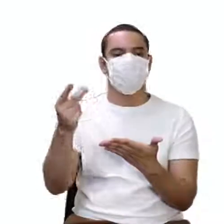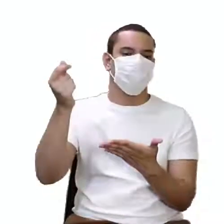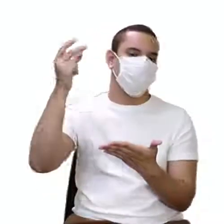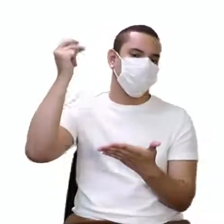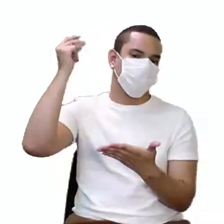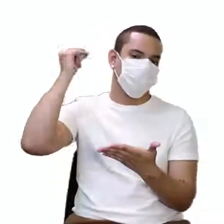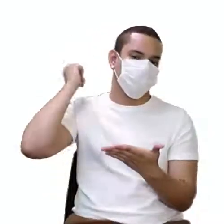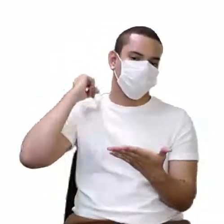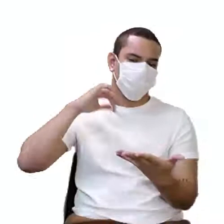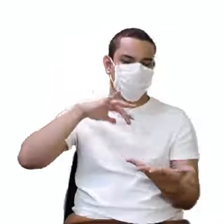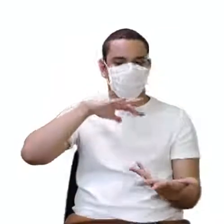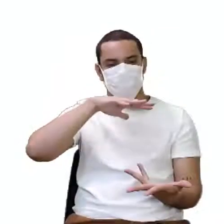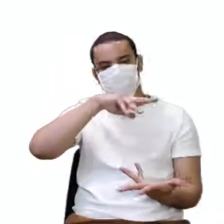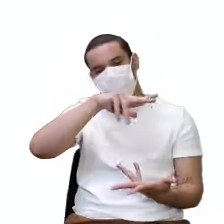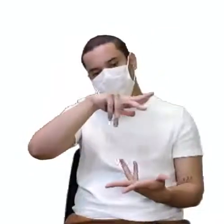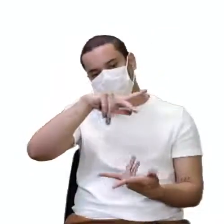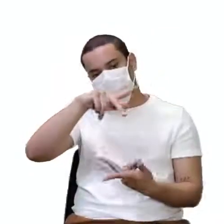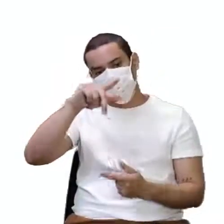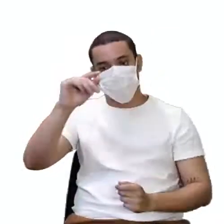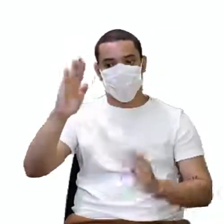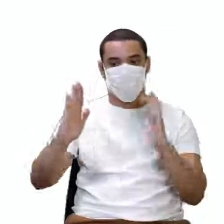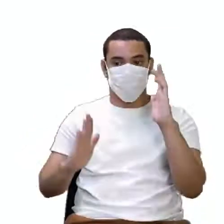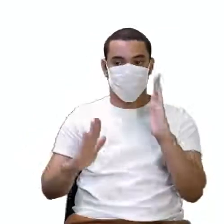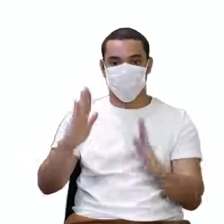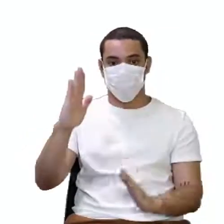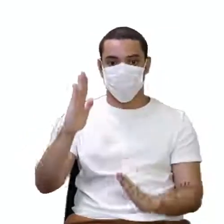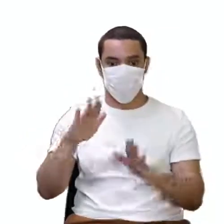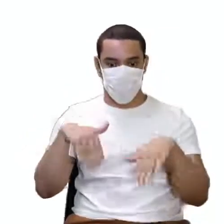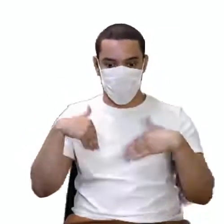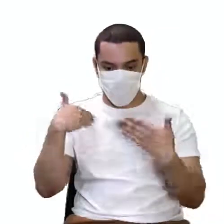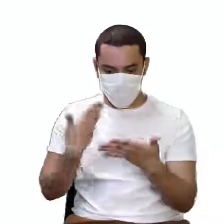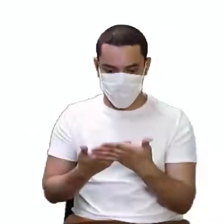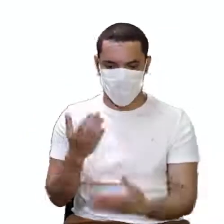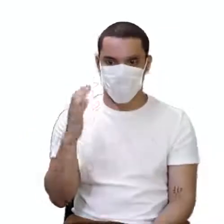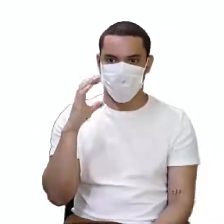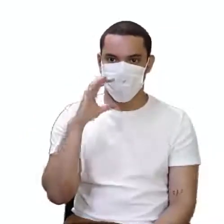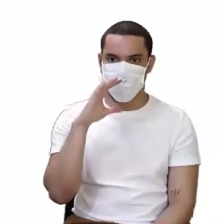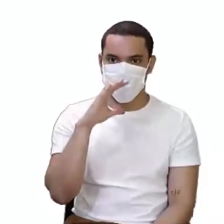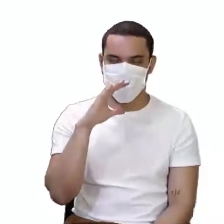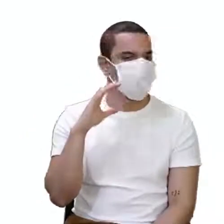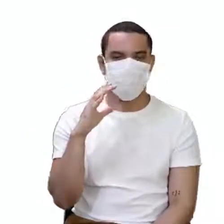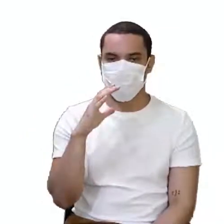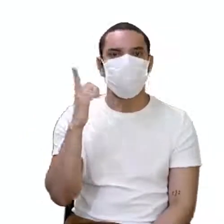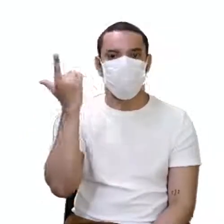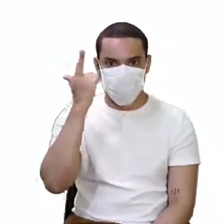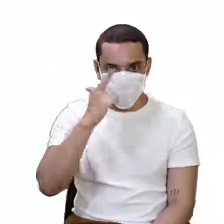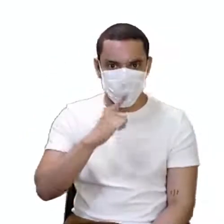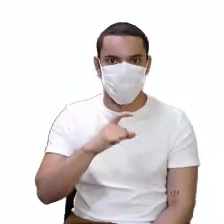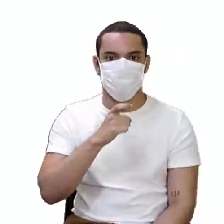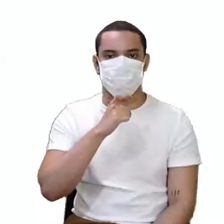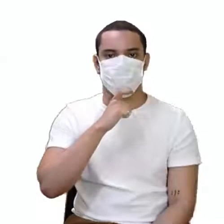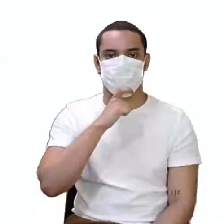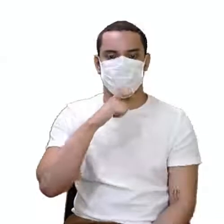passou por um longo período de quê, gente? Resfriamento da Terra. Aí, depois desse resfriamento, você teve o